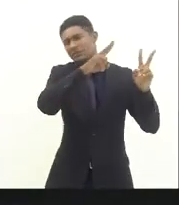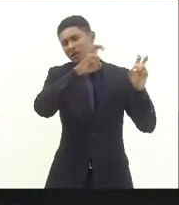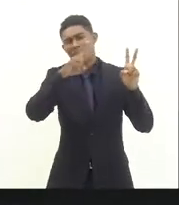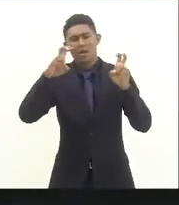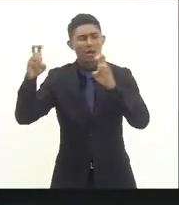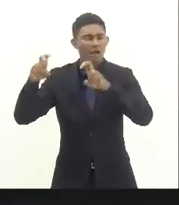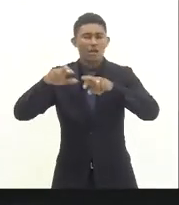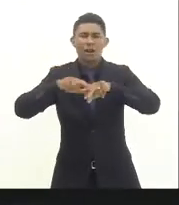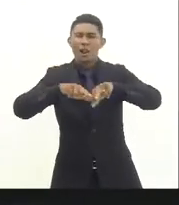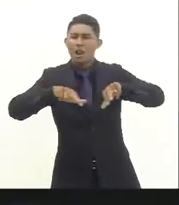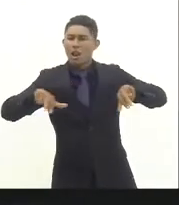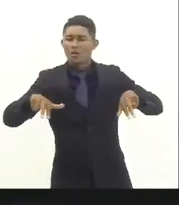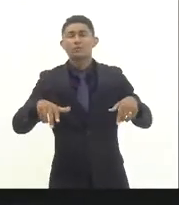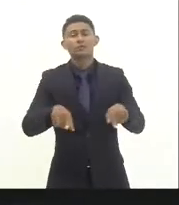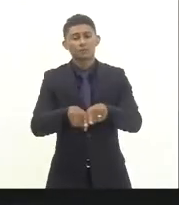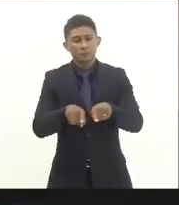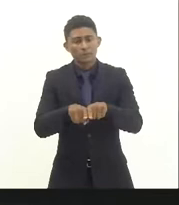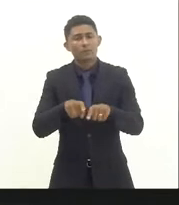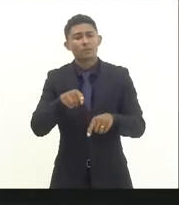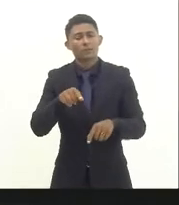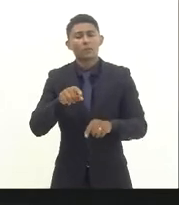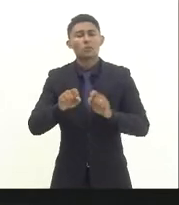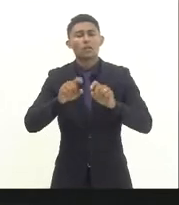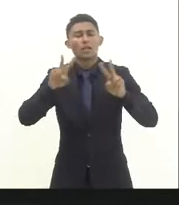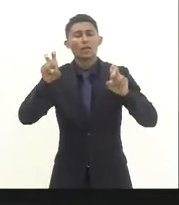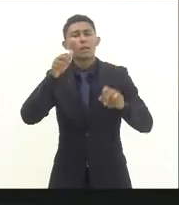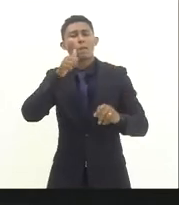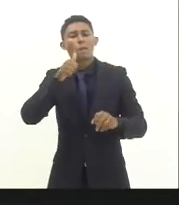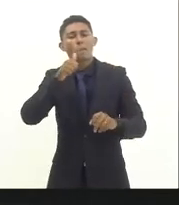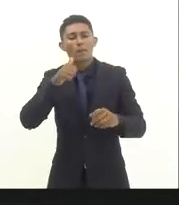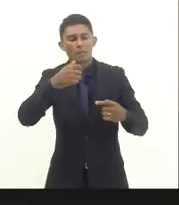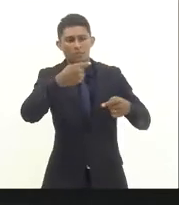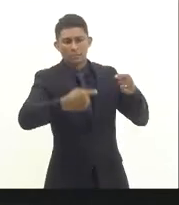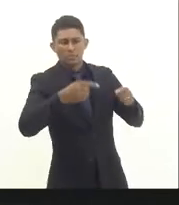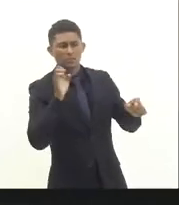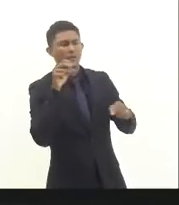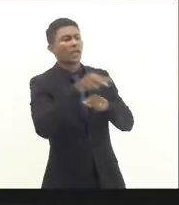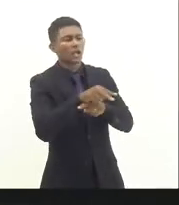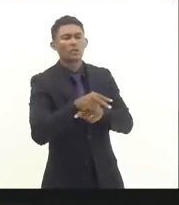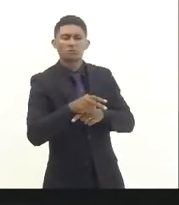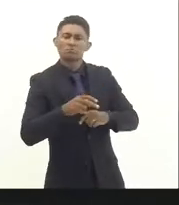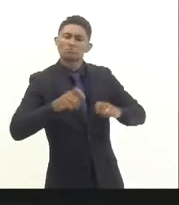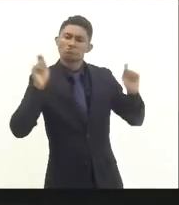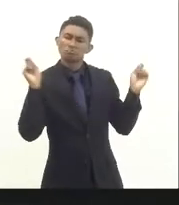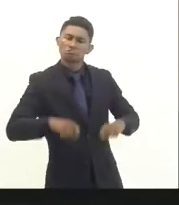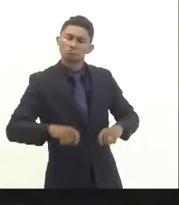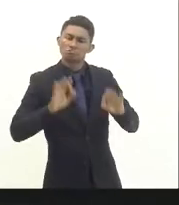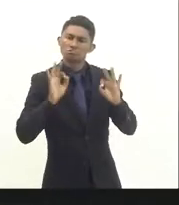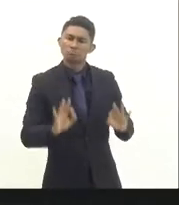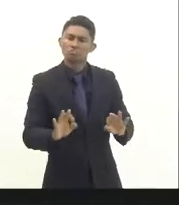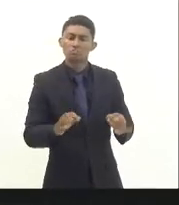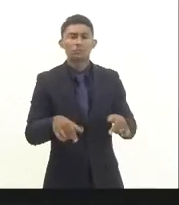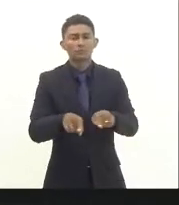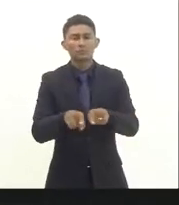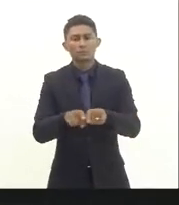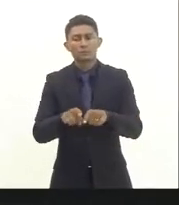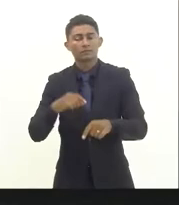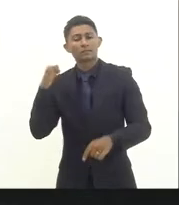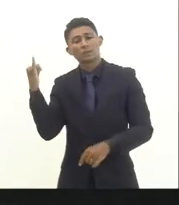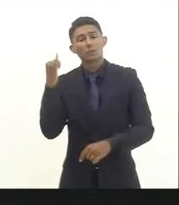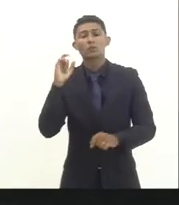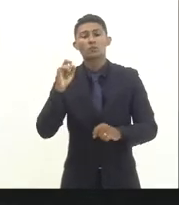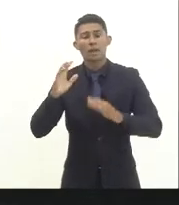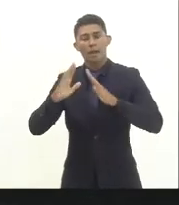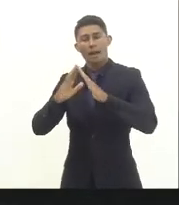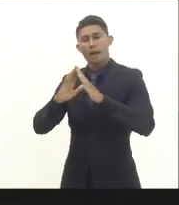naquele que diz que lugar de mulher também é na política no reconhecimento do valor a importância do trabalho